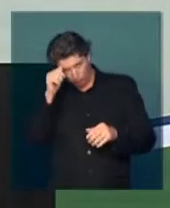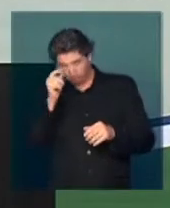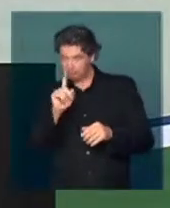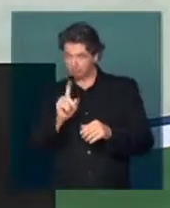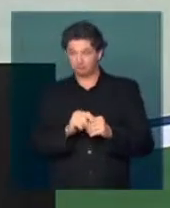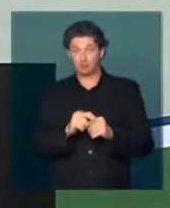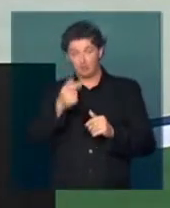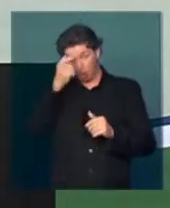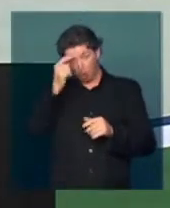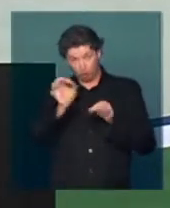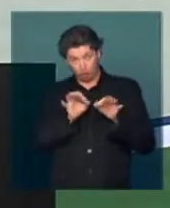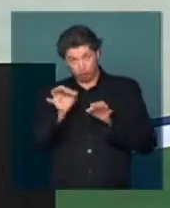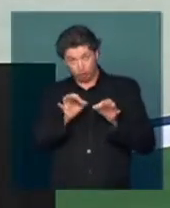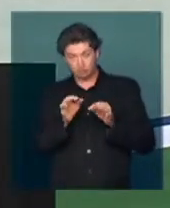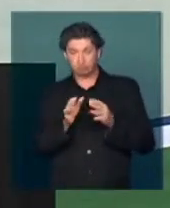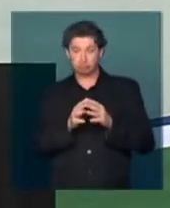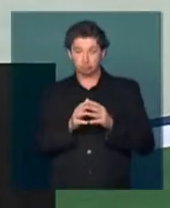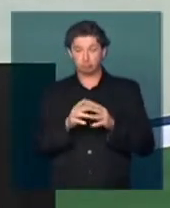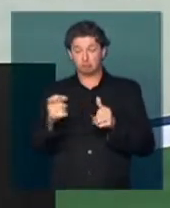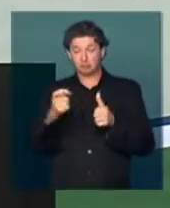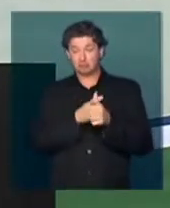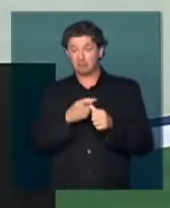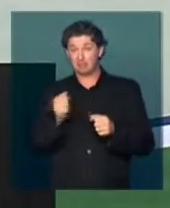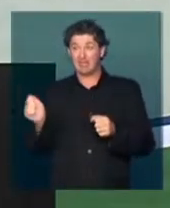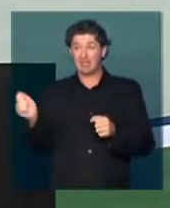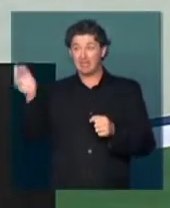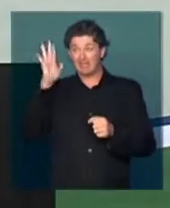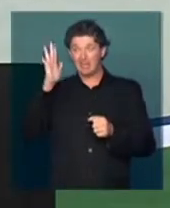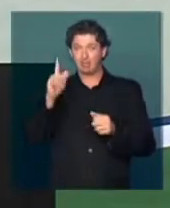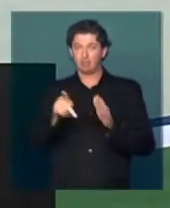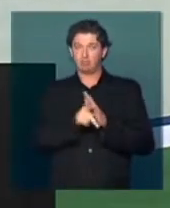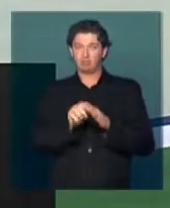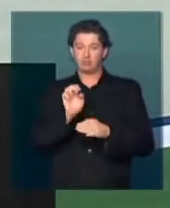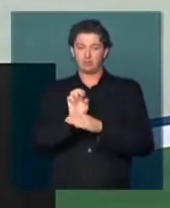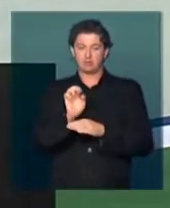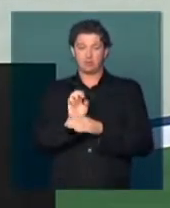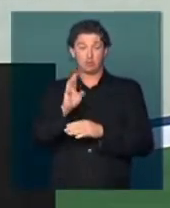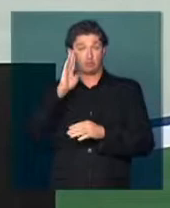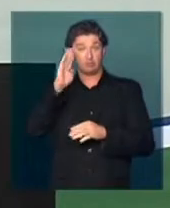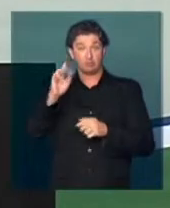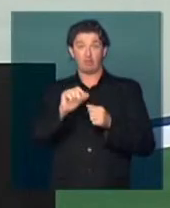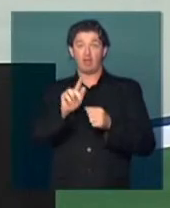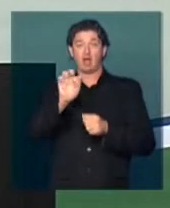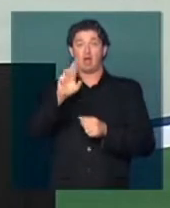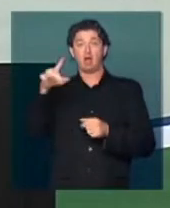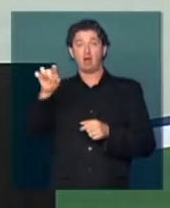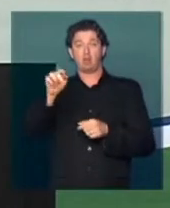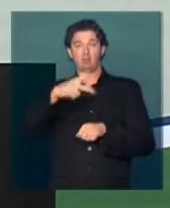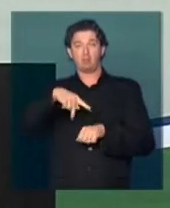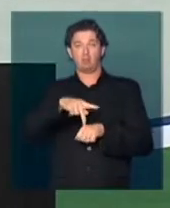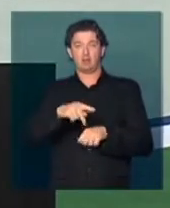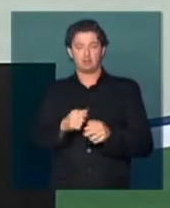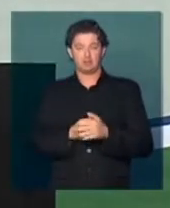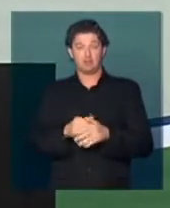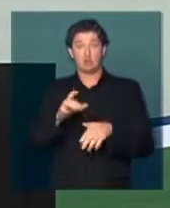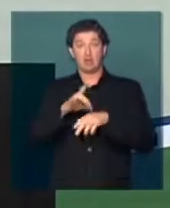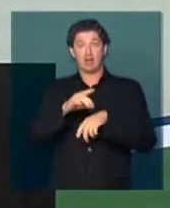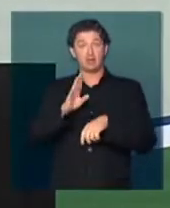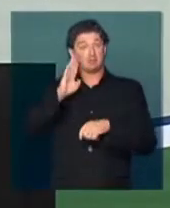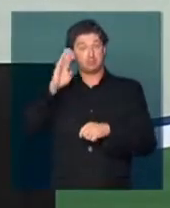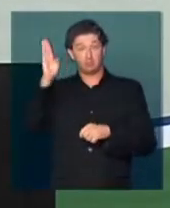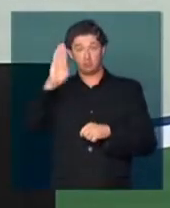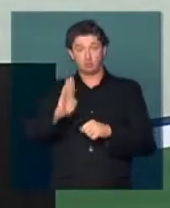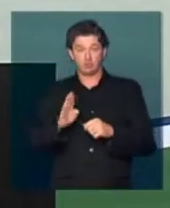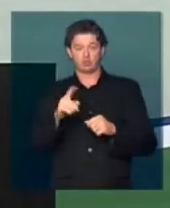Na logística, há uma dívida enorme com o estado, que é o maior produtor de grãos desse país, maior produtor de carne.